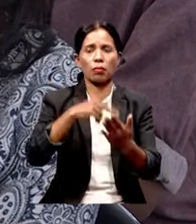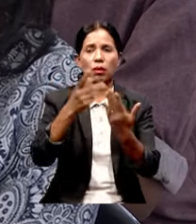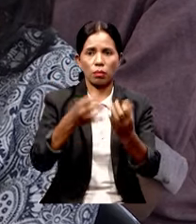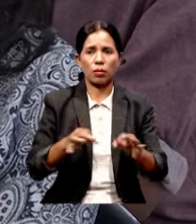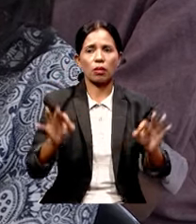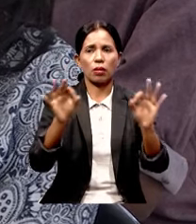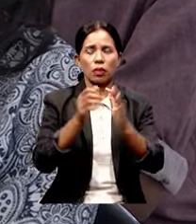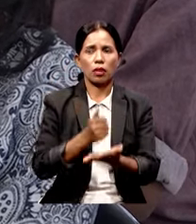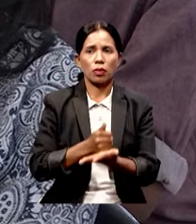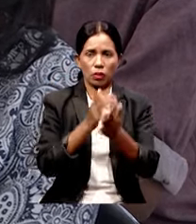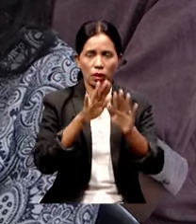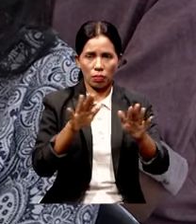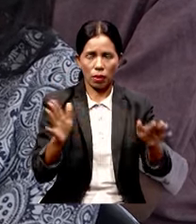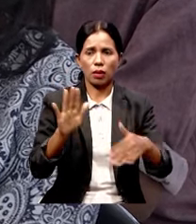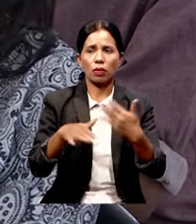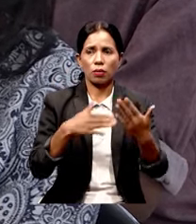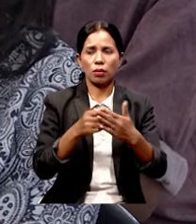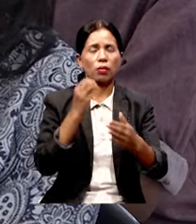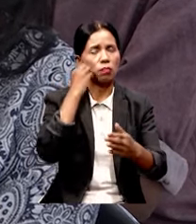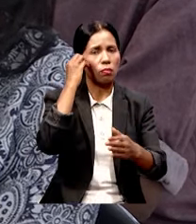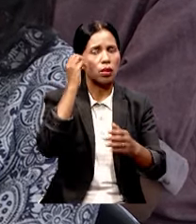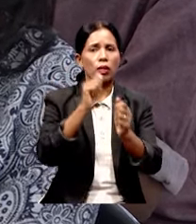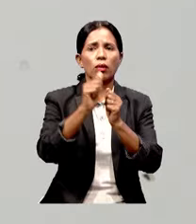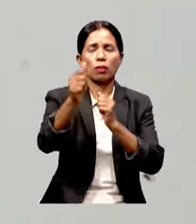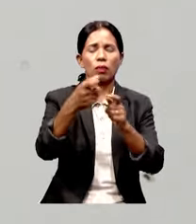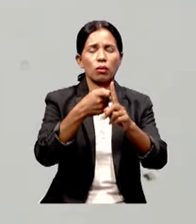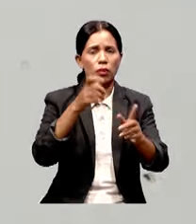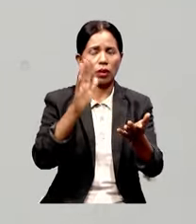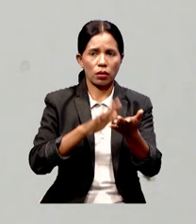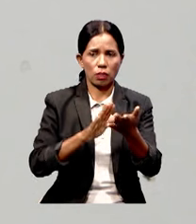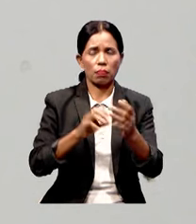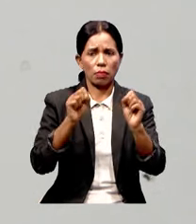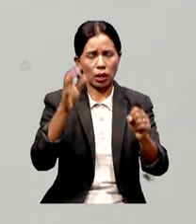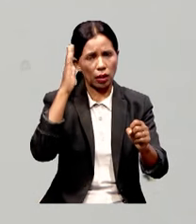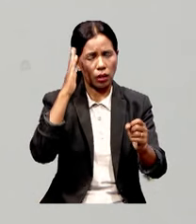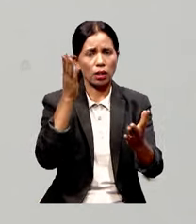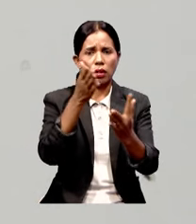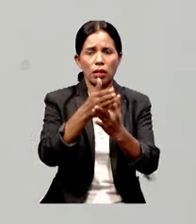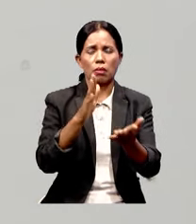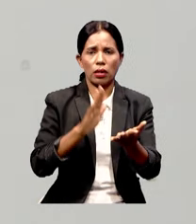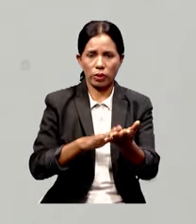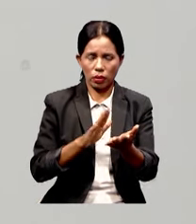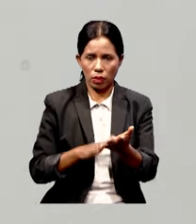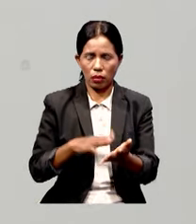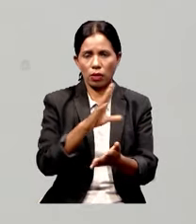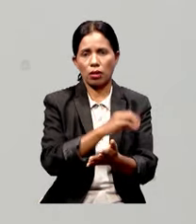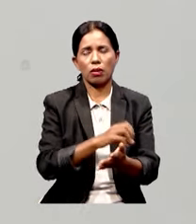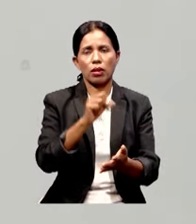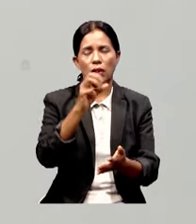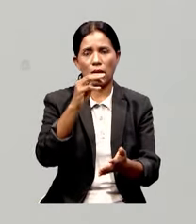importante, a tua zura labari sira ne behela doc, o seu escola, belia conhecimento ruma, antes também escola pré-escolar, no ensino